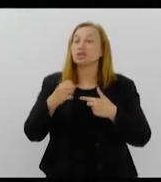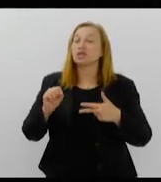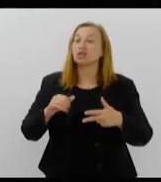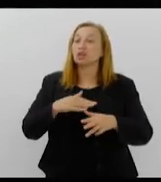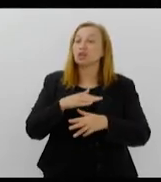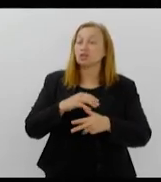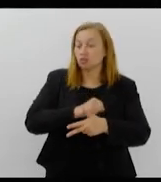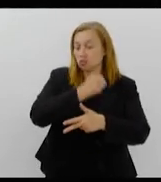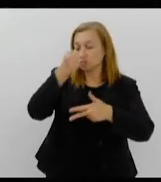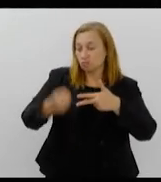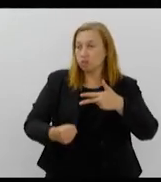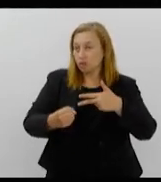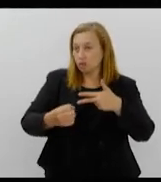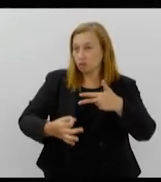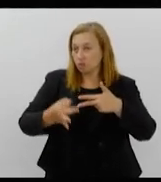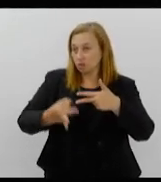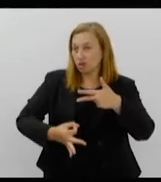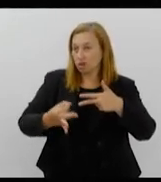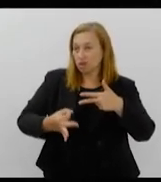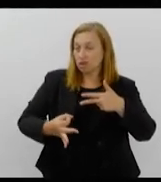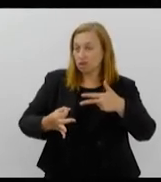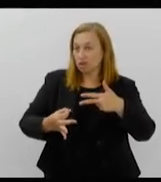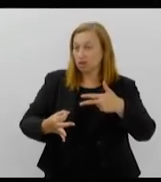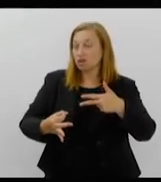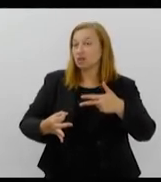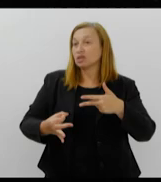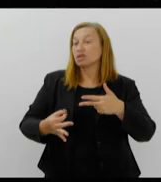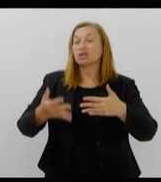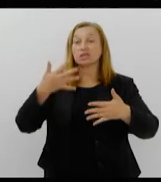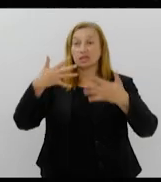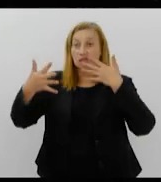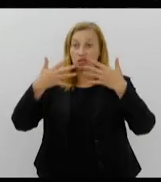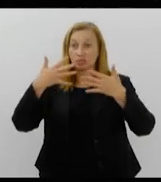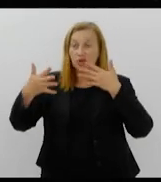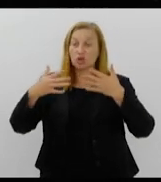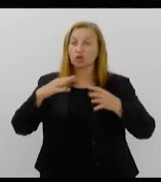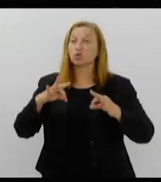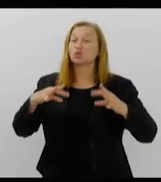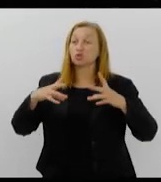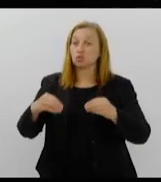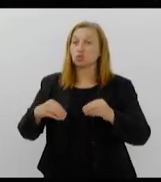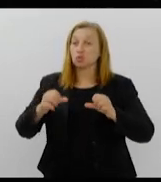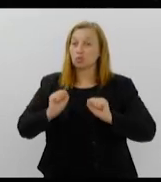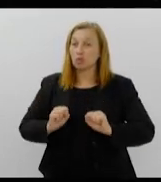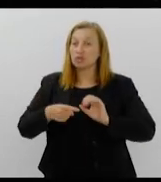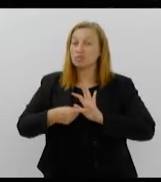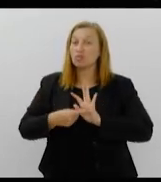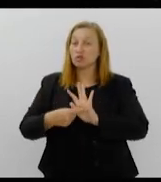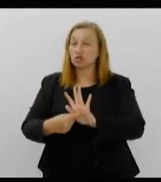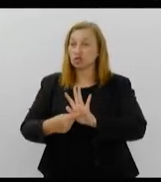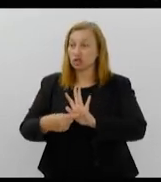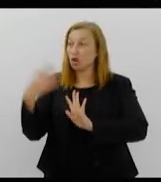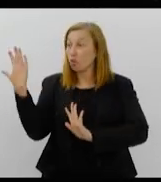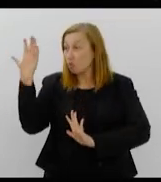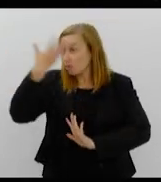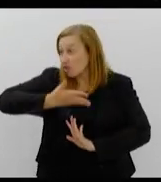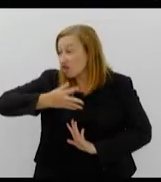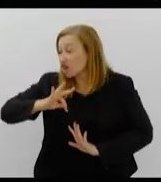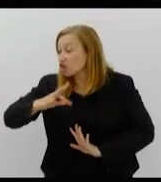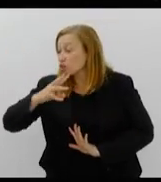transparentes, que tudo possa ser feito à luz do sol, que os